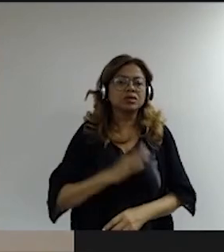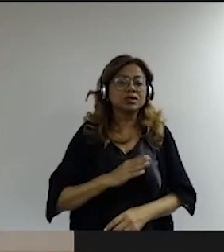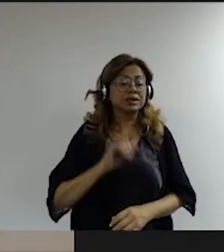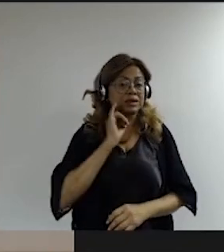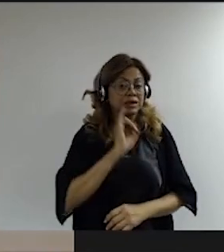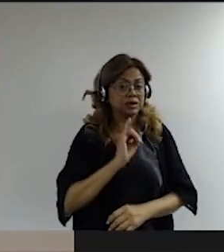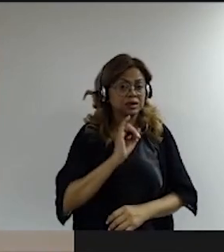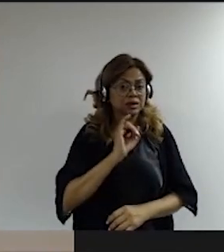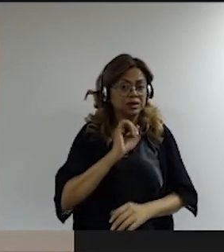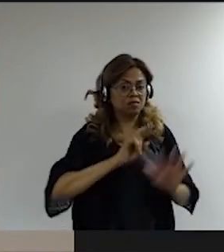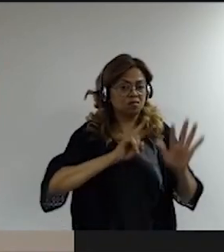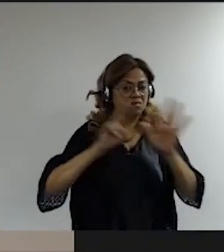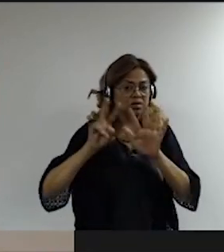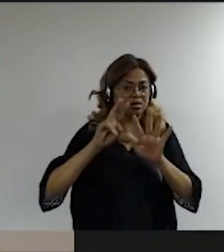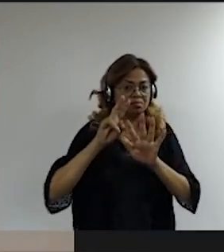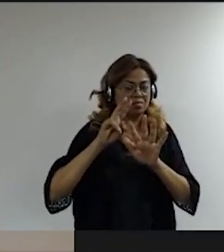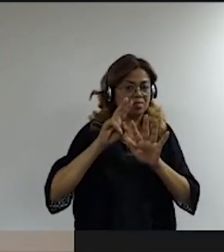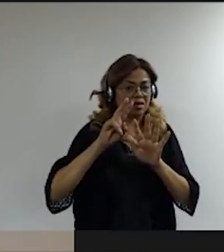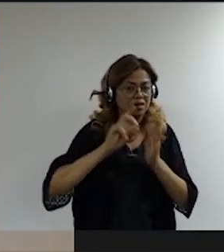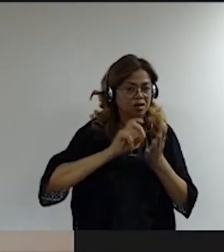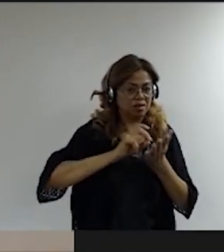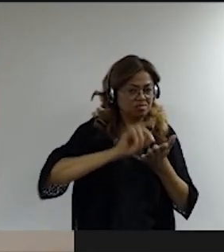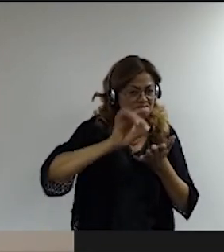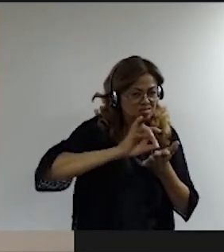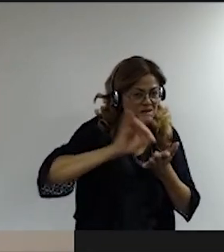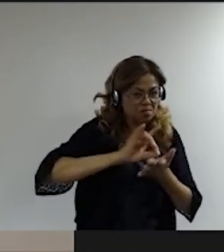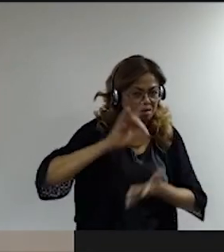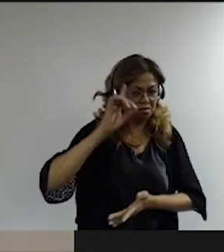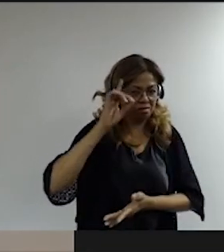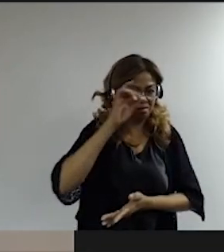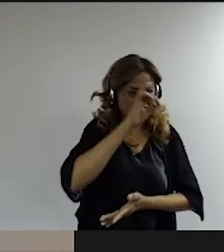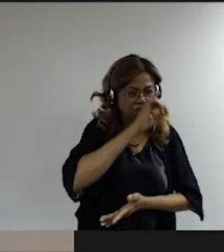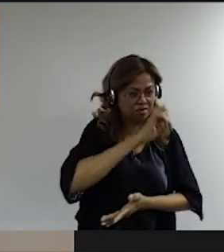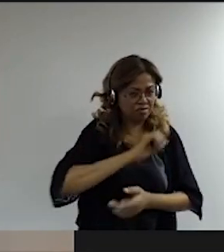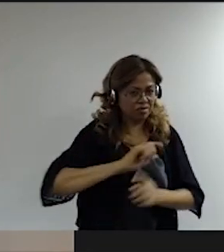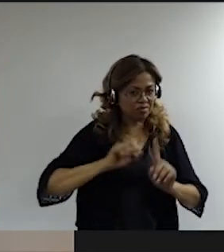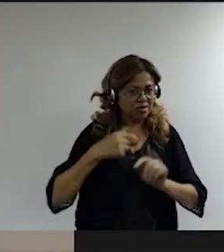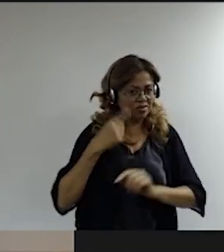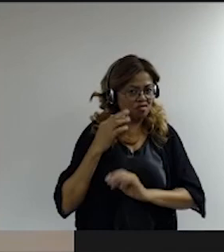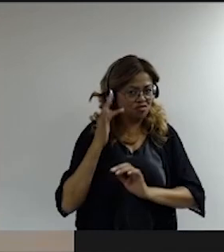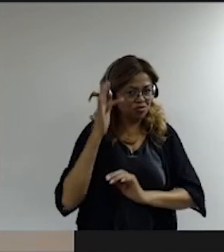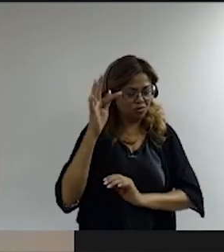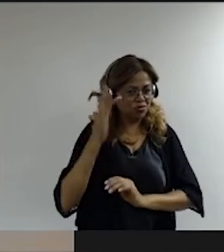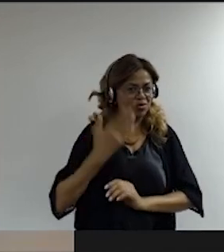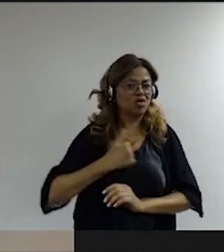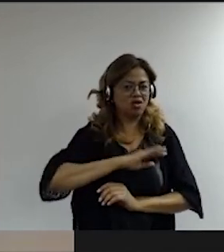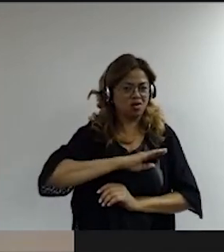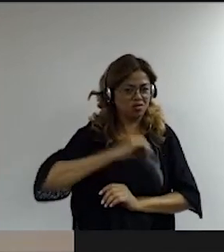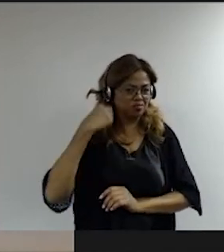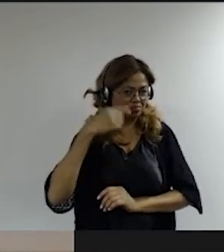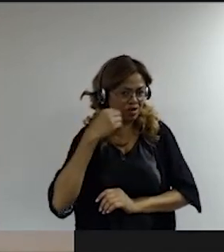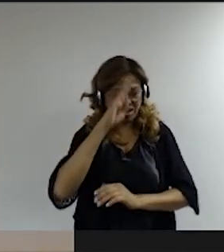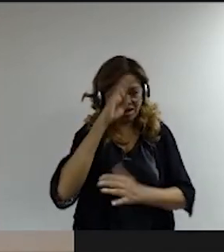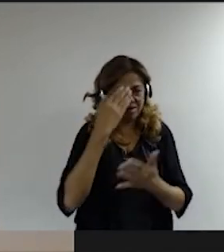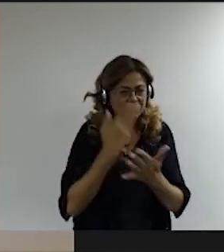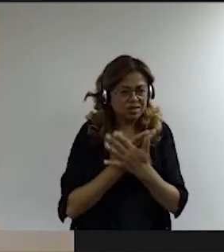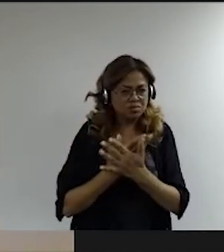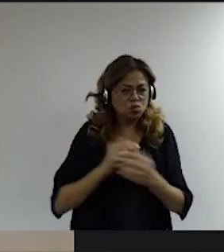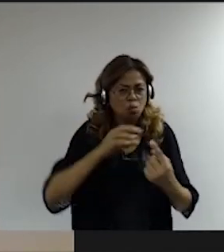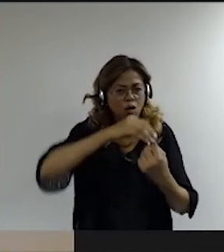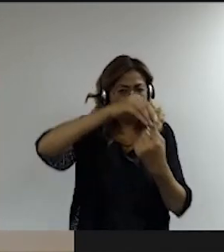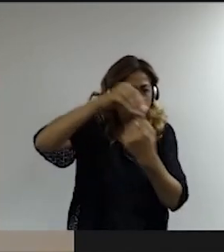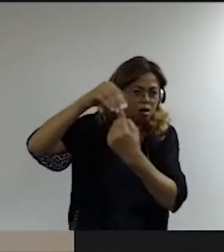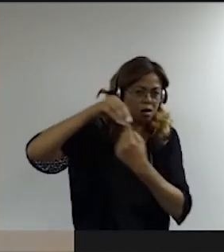terrível a semana dos nossos inimigos, terrível será o seu futuro. Nós acreditamos em uma única